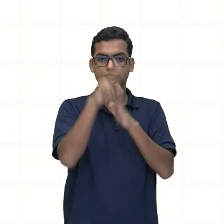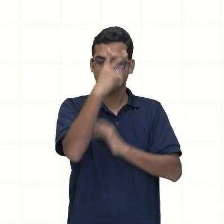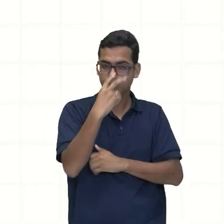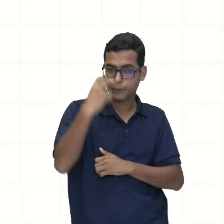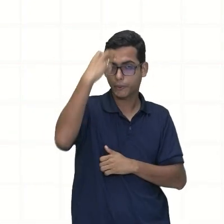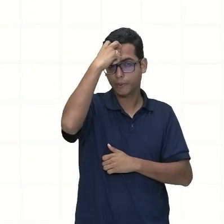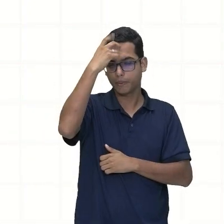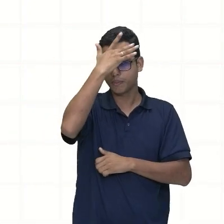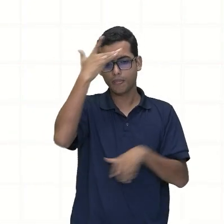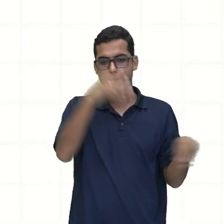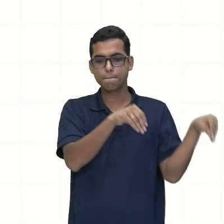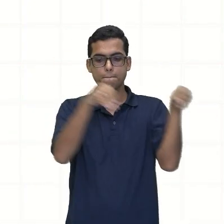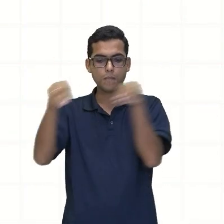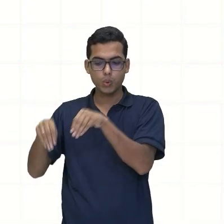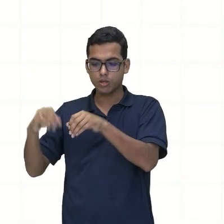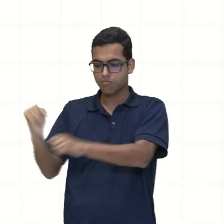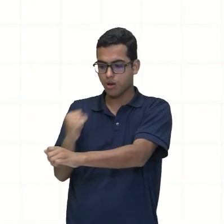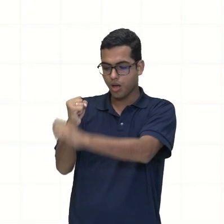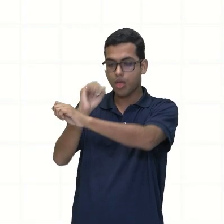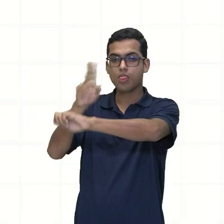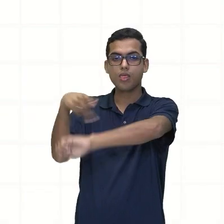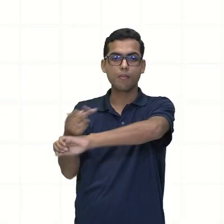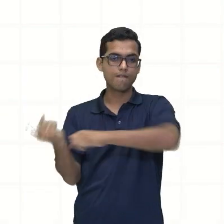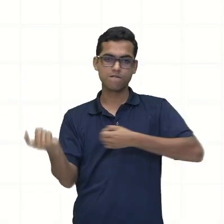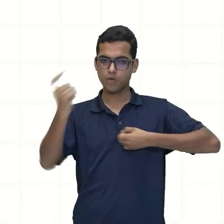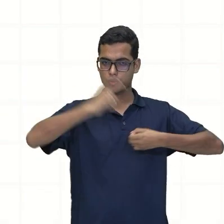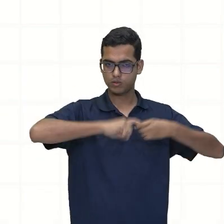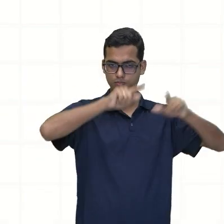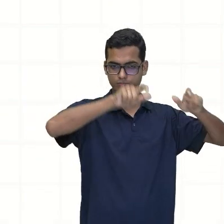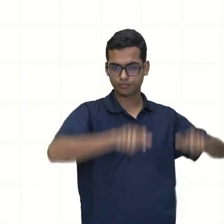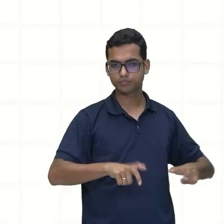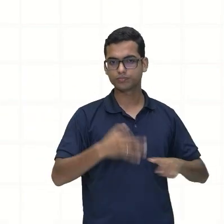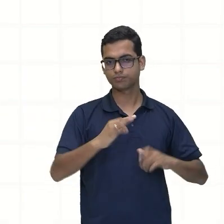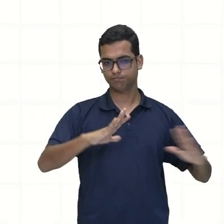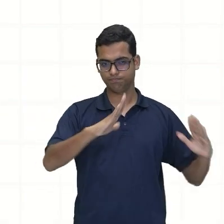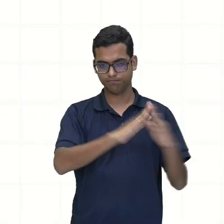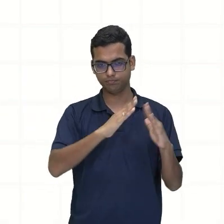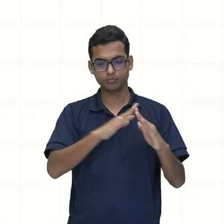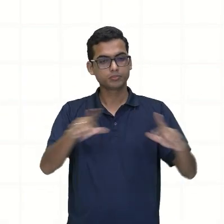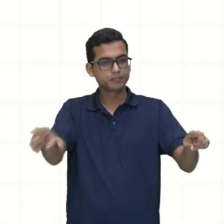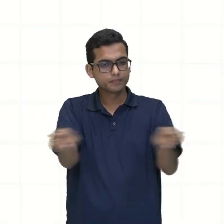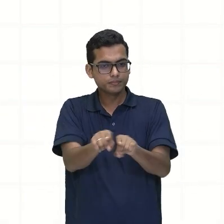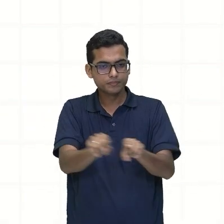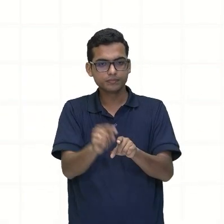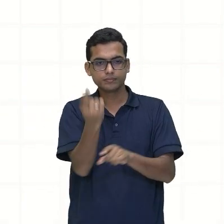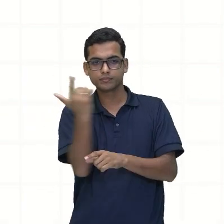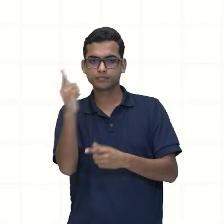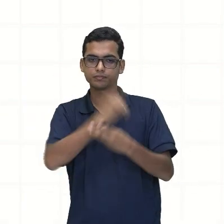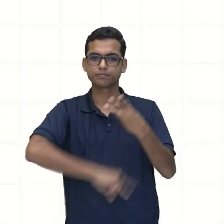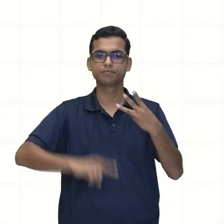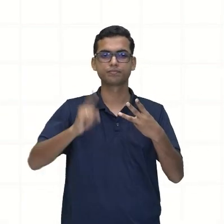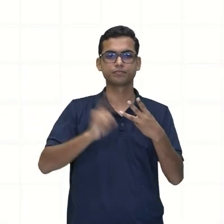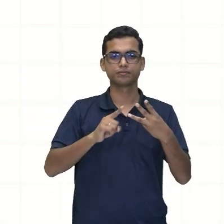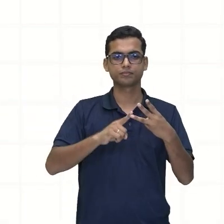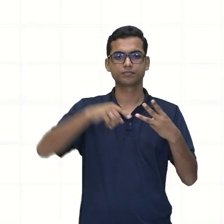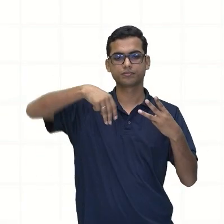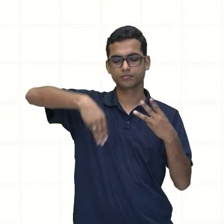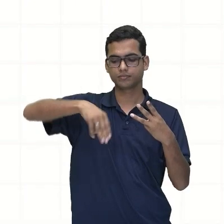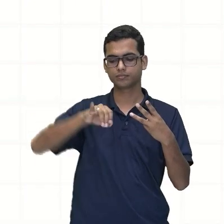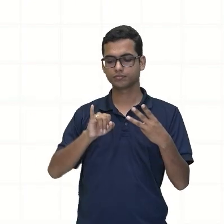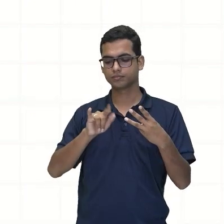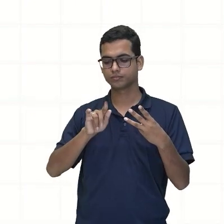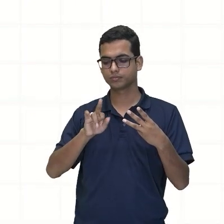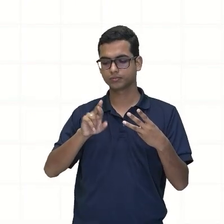muda temporariamente. Aí nós temos também aqui a migração, olha, pendular, gente. É o deslocamento